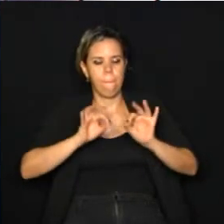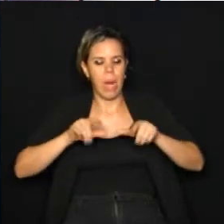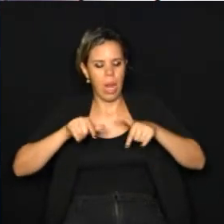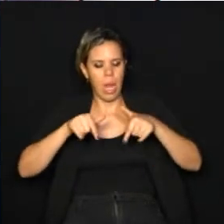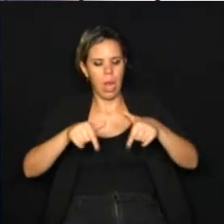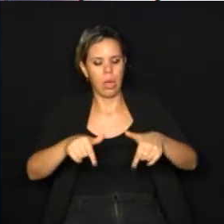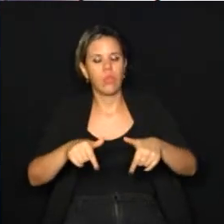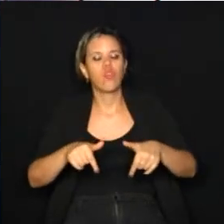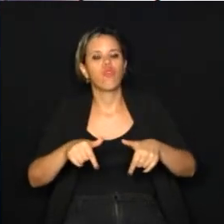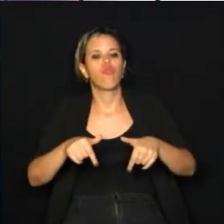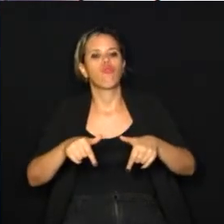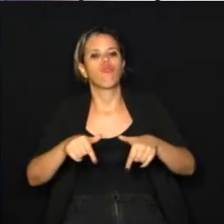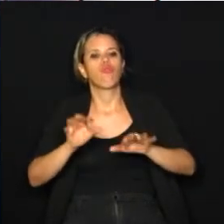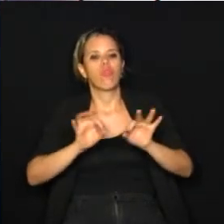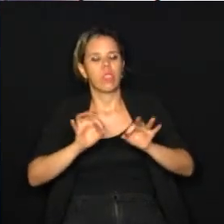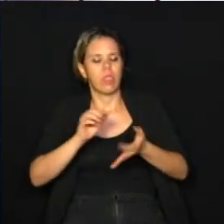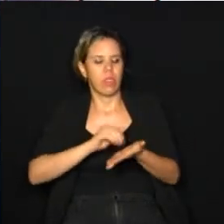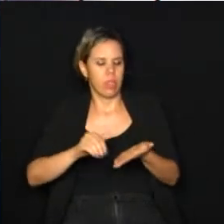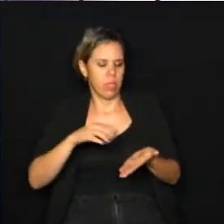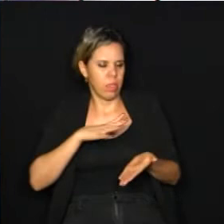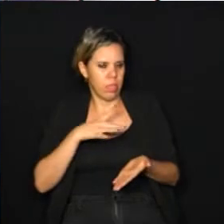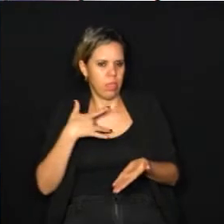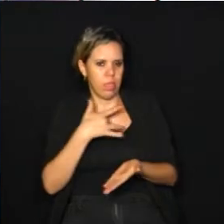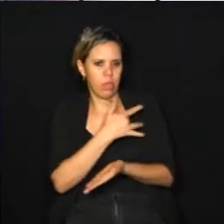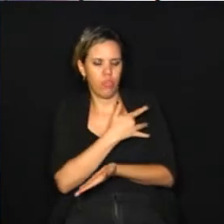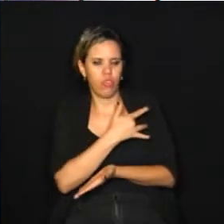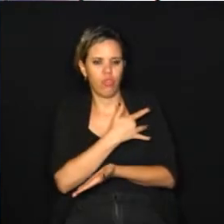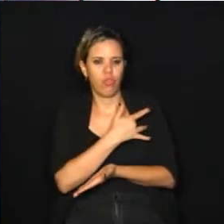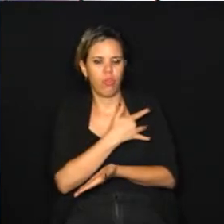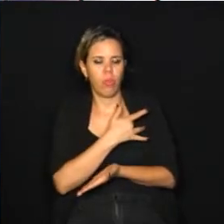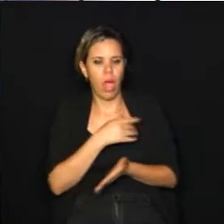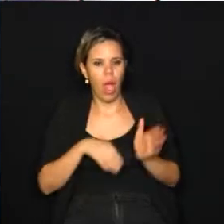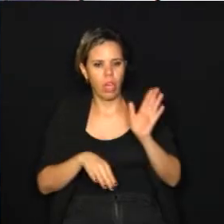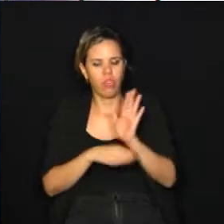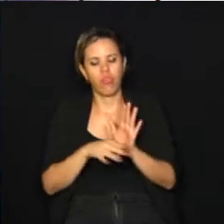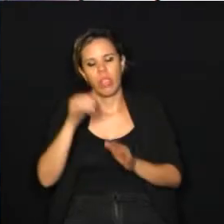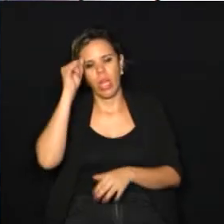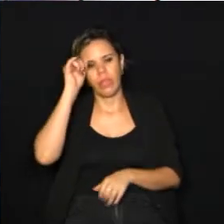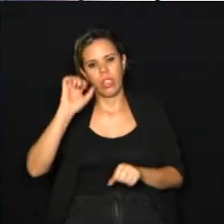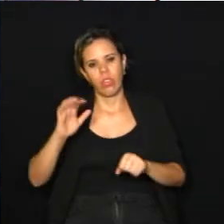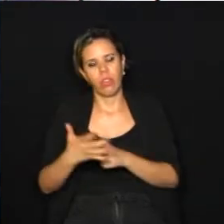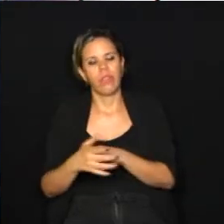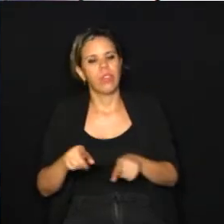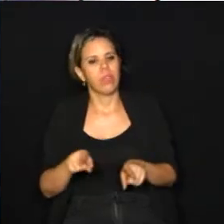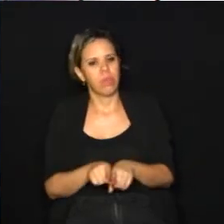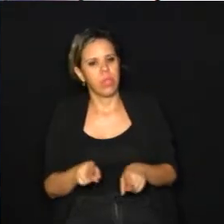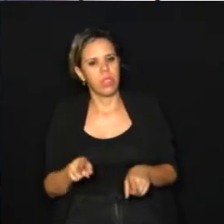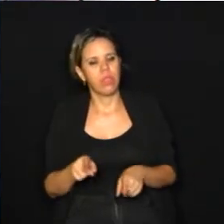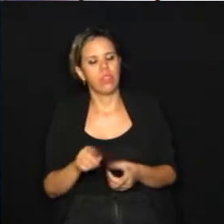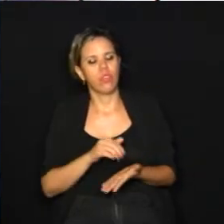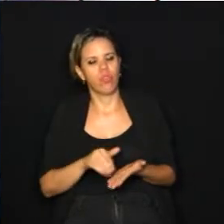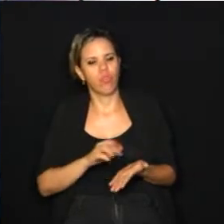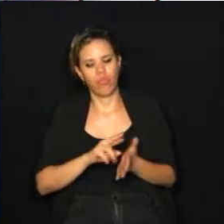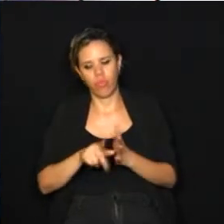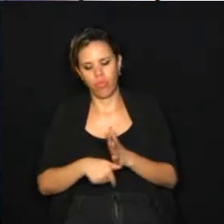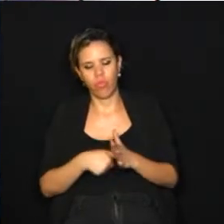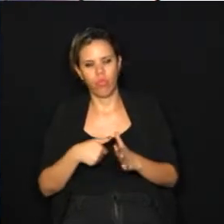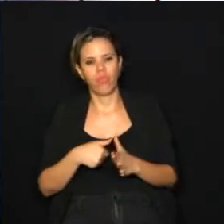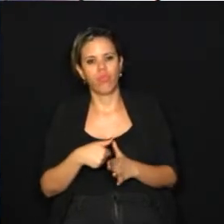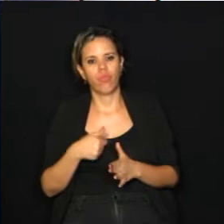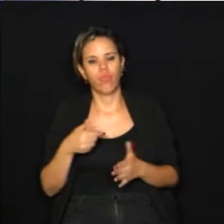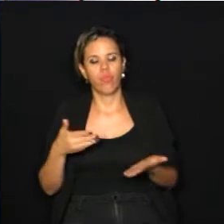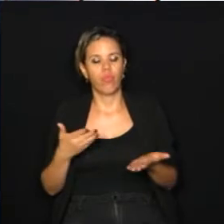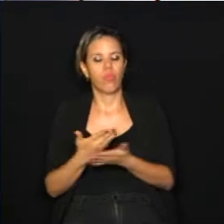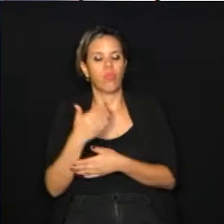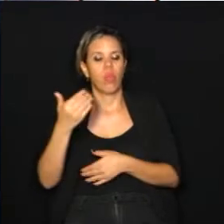está sendo elaborado pela Secretaria de Saúde em conjunto com as outras secretarias, e o prefeito eleito Dário Saad